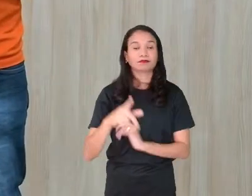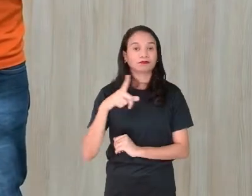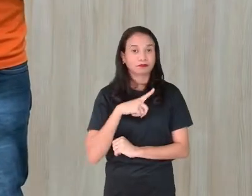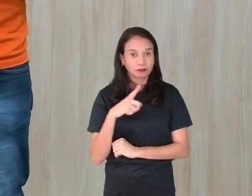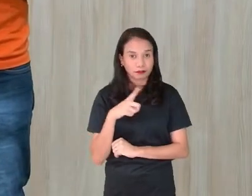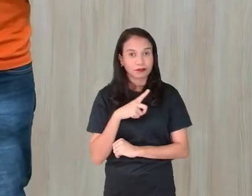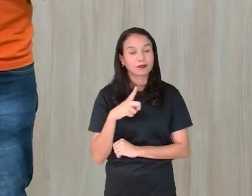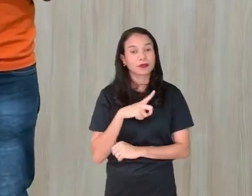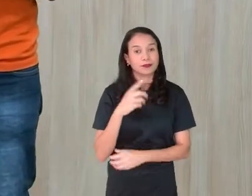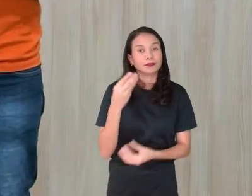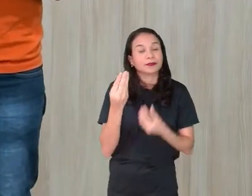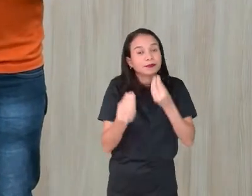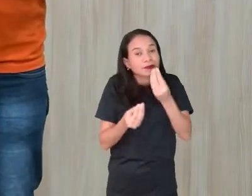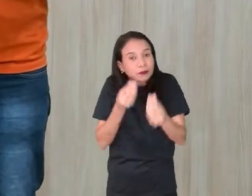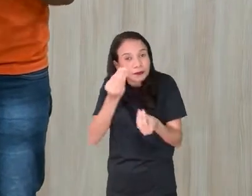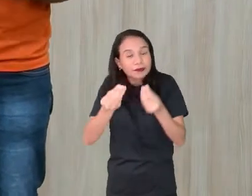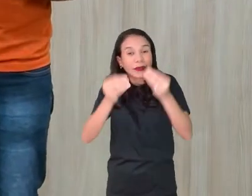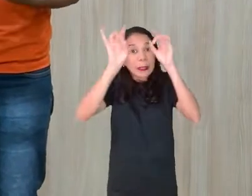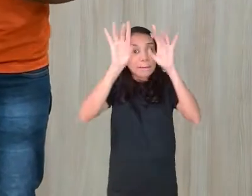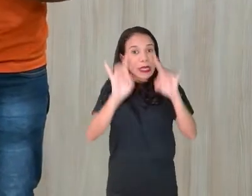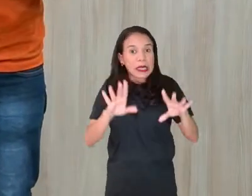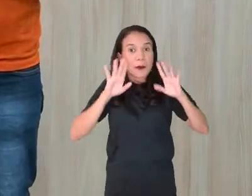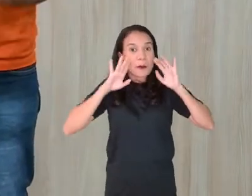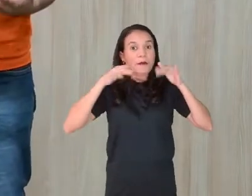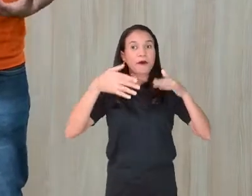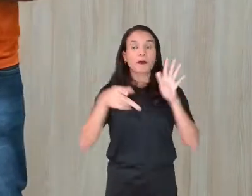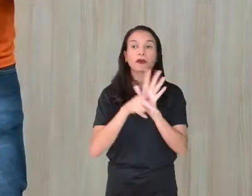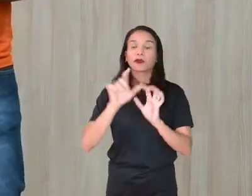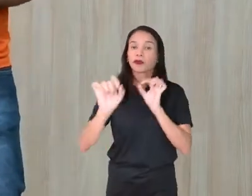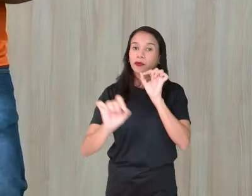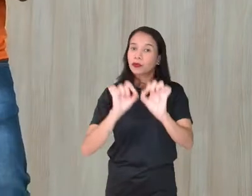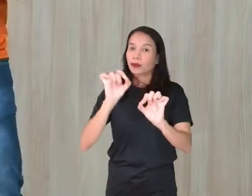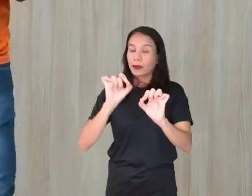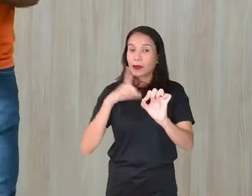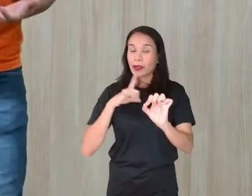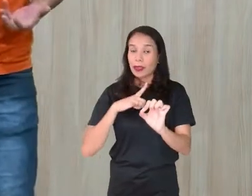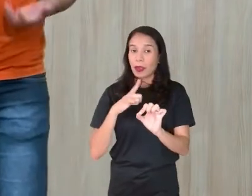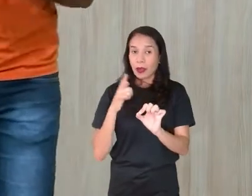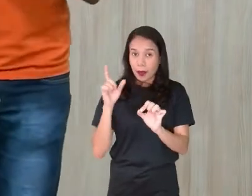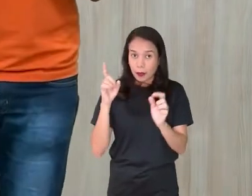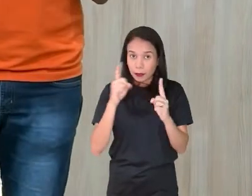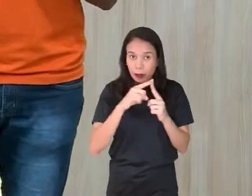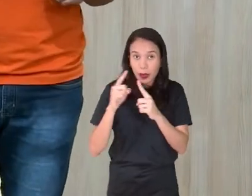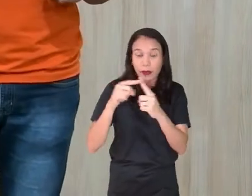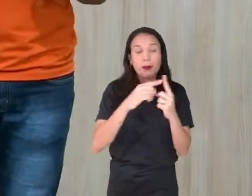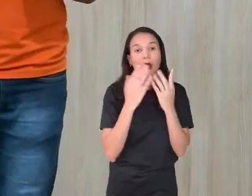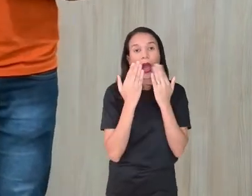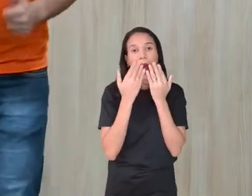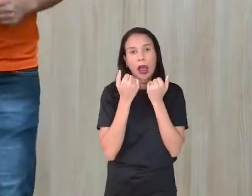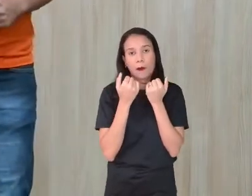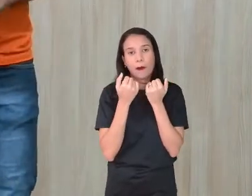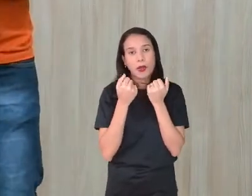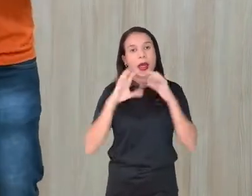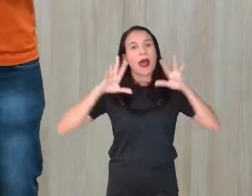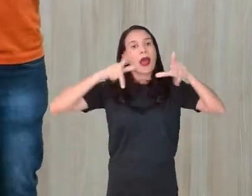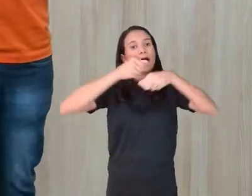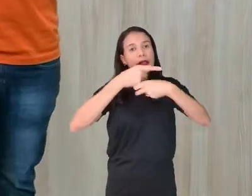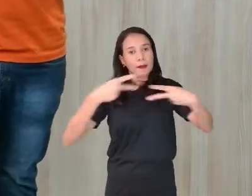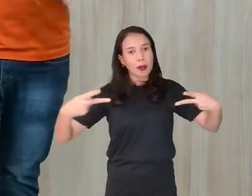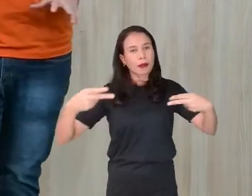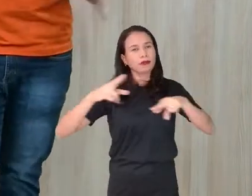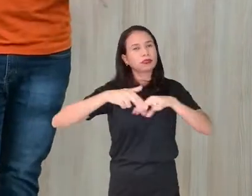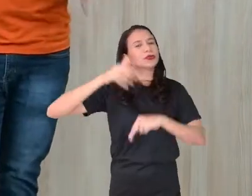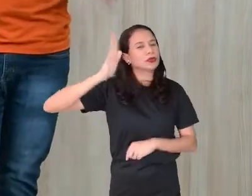principalmente, tá? Vai servir principalmente para a alimentação de animais. Então, vocês